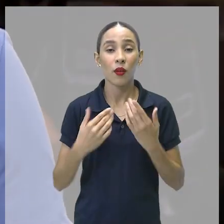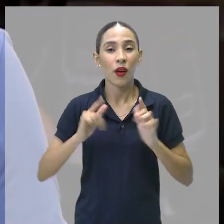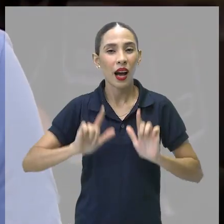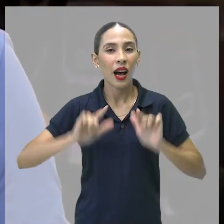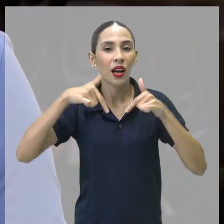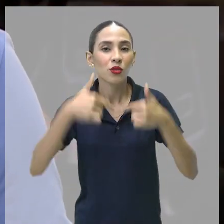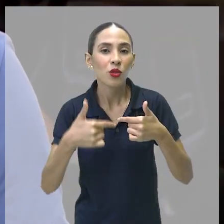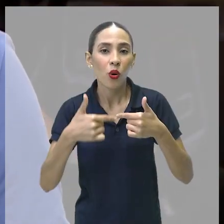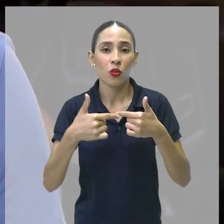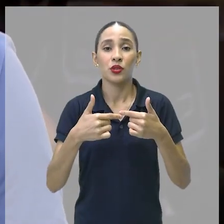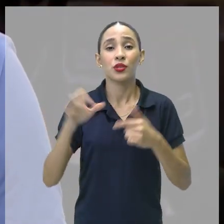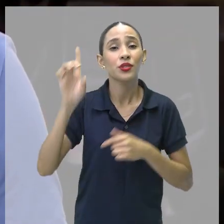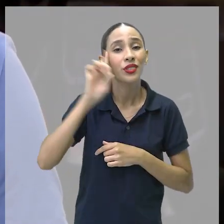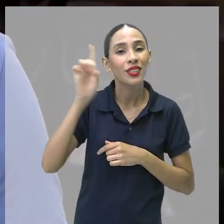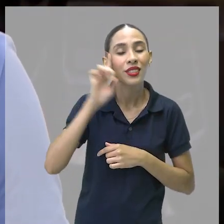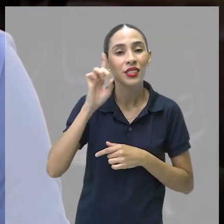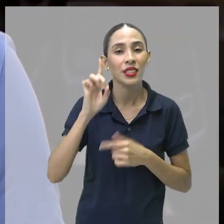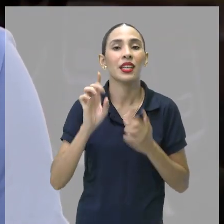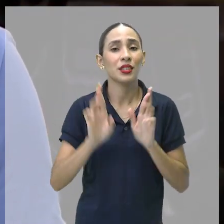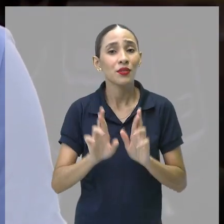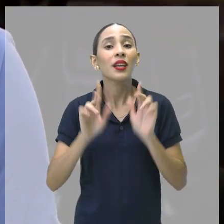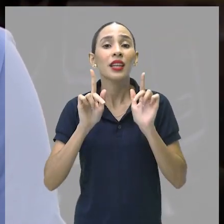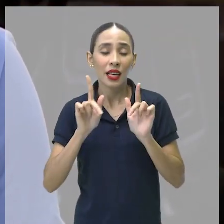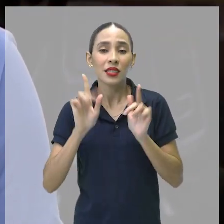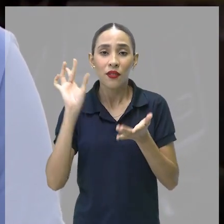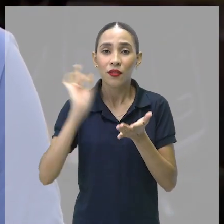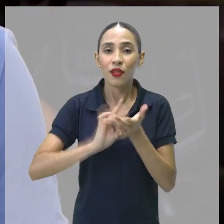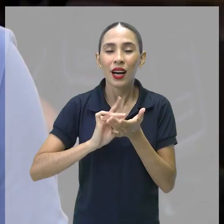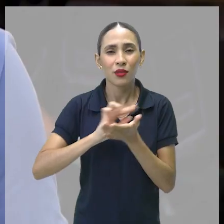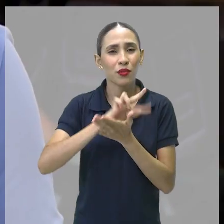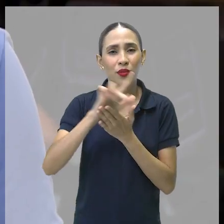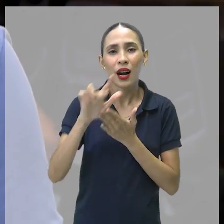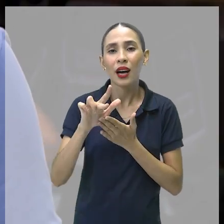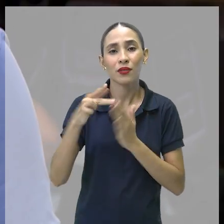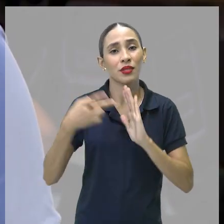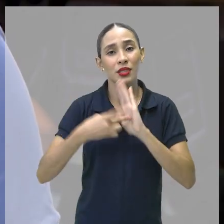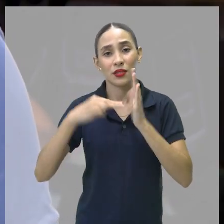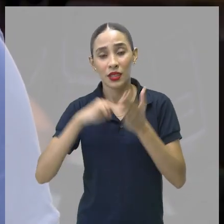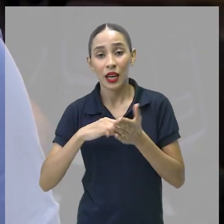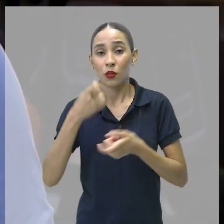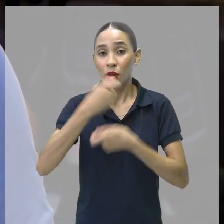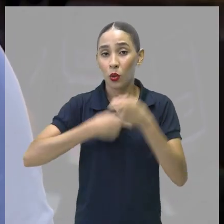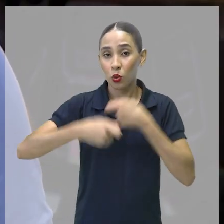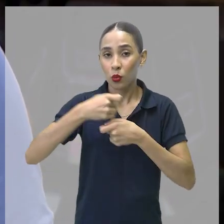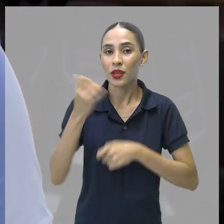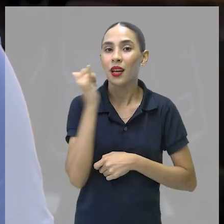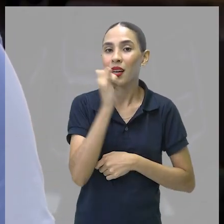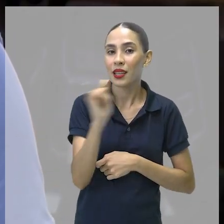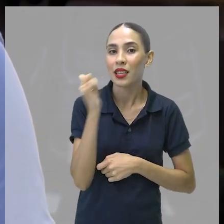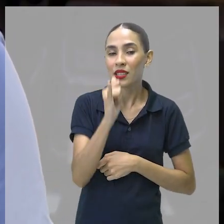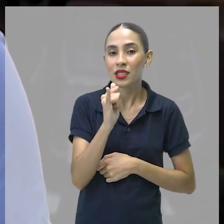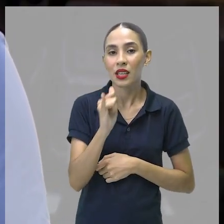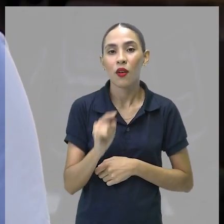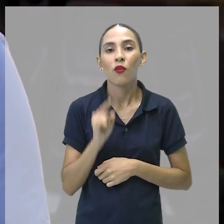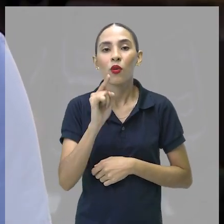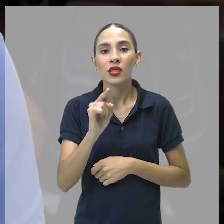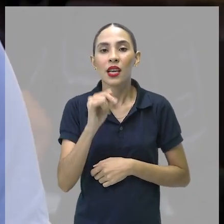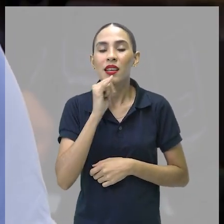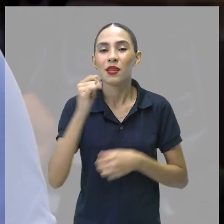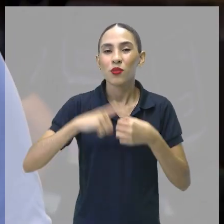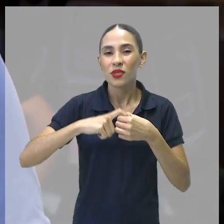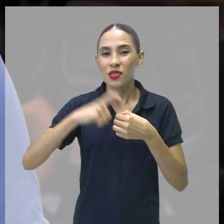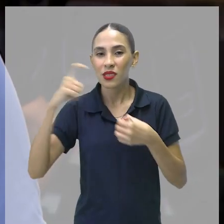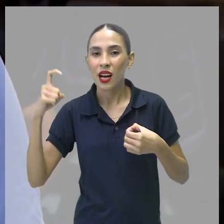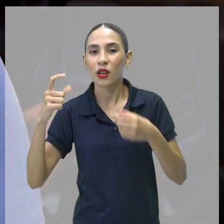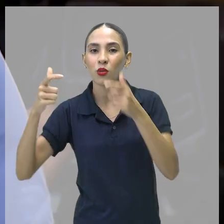Pequenas atitudes, sim, no nosso dia a dia fazem muita diferença em vários sentidos. Na economia de energia, como quando você sai